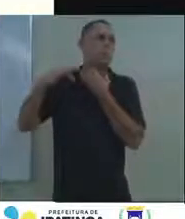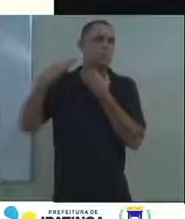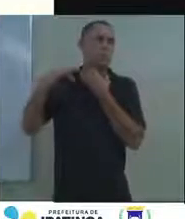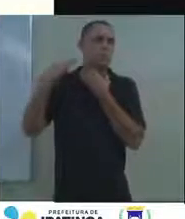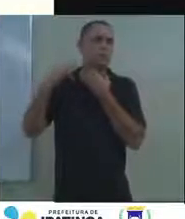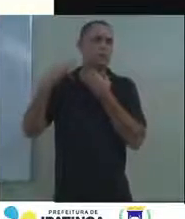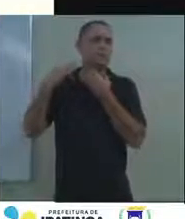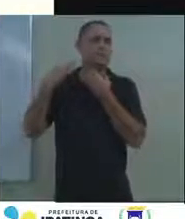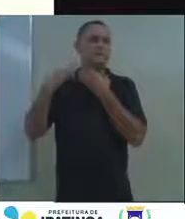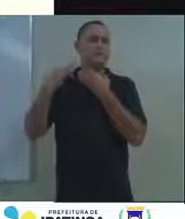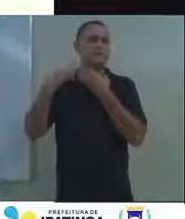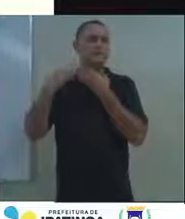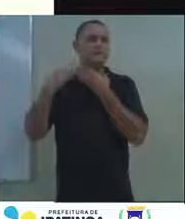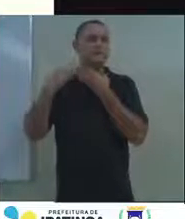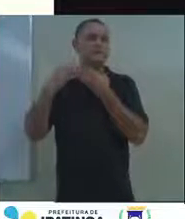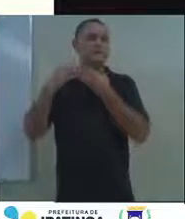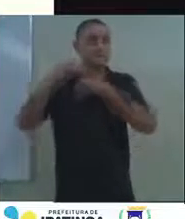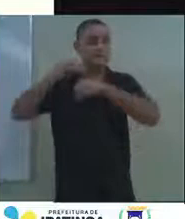como, Lorena,